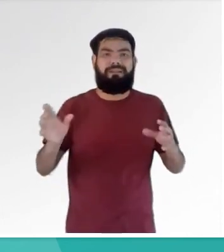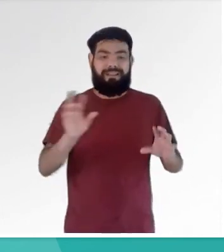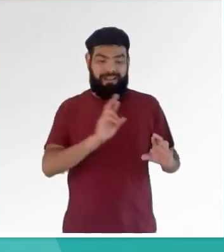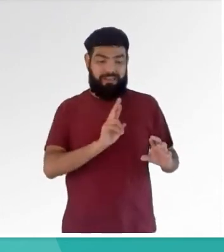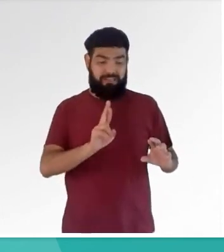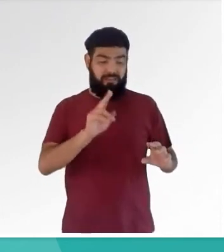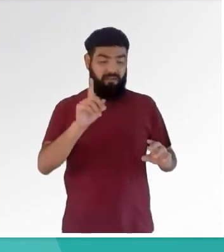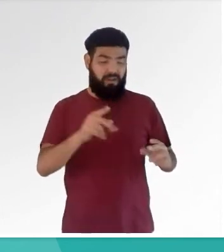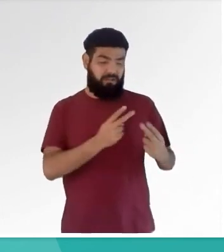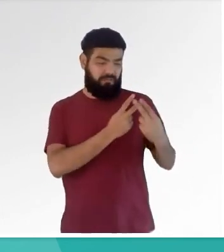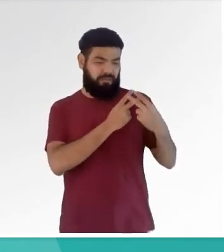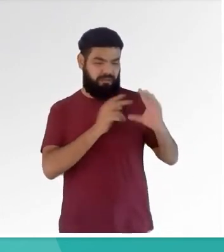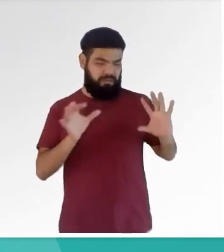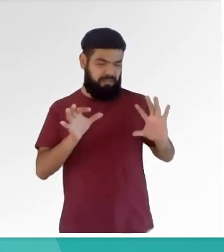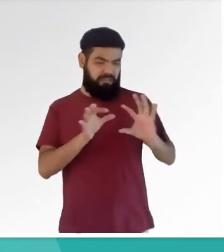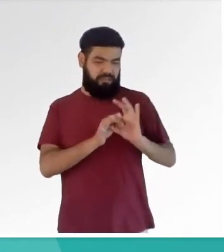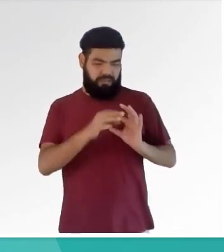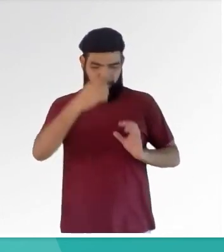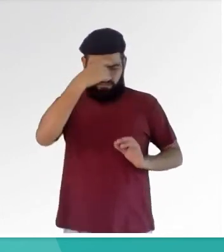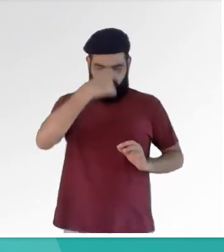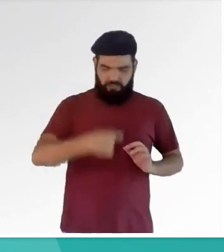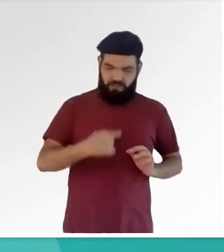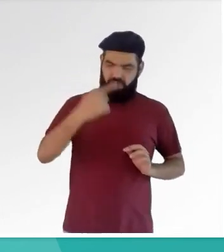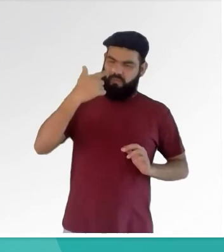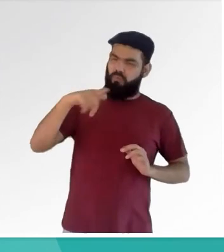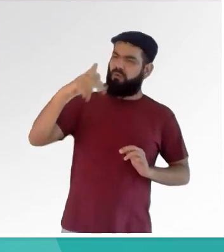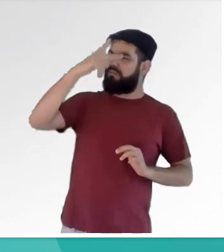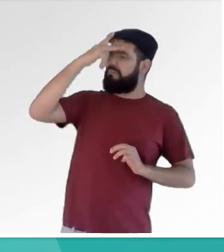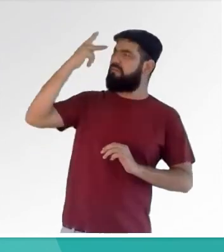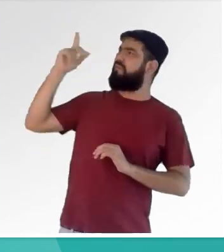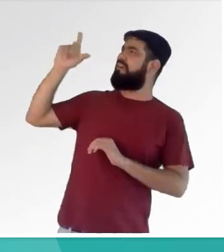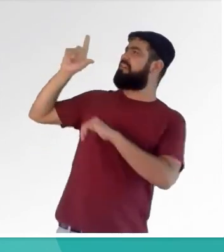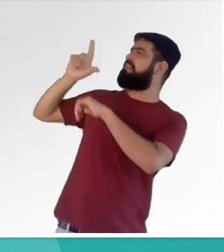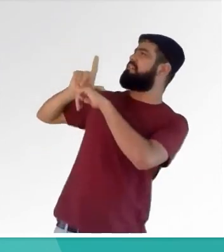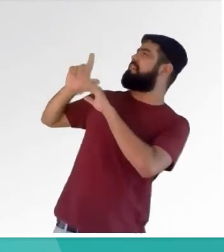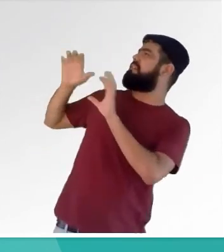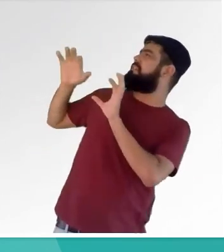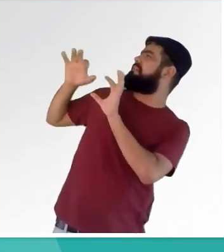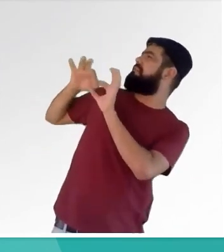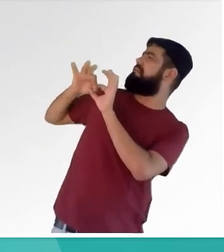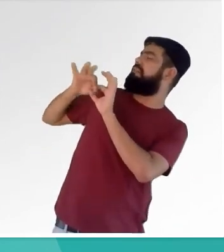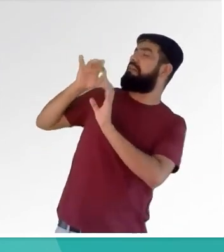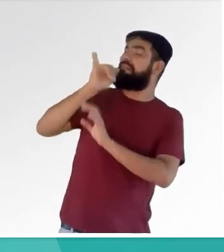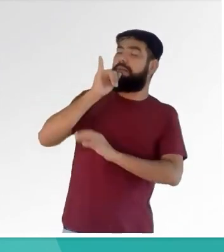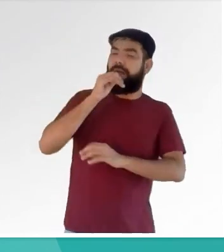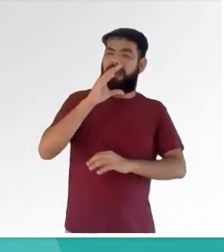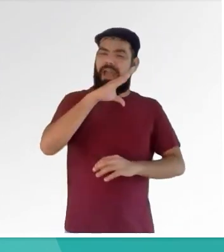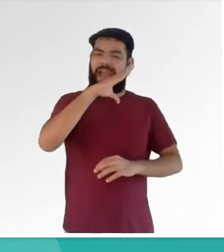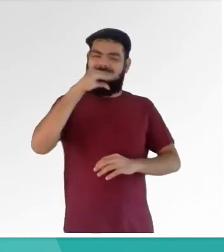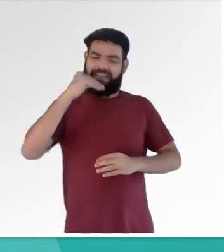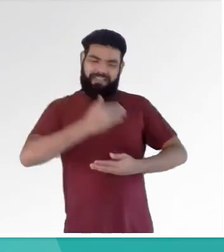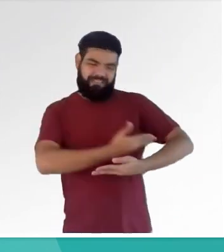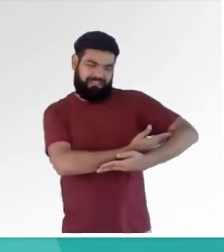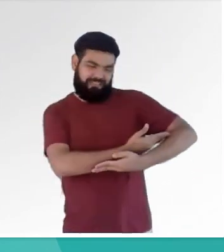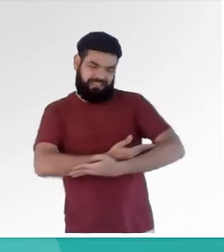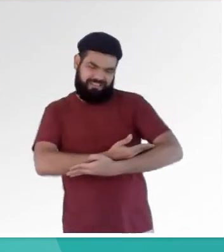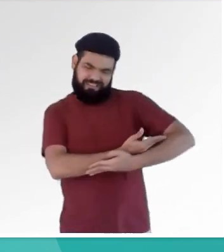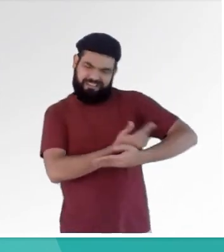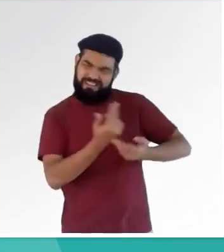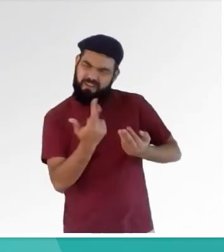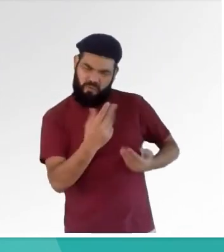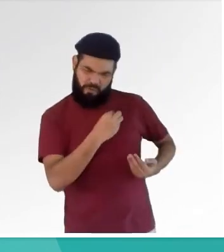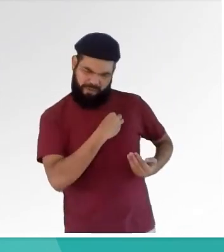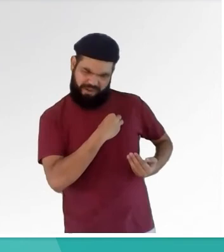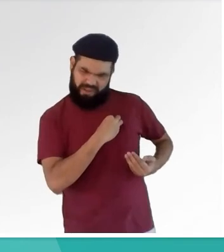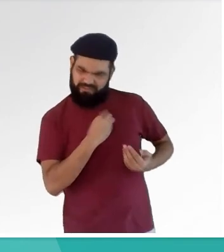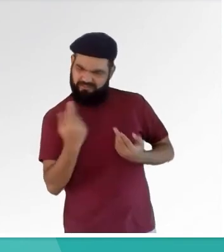a Deus. Cada um na sua idade. O pecado de uma criança não é o mesmo pecado de um jovem, que não é o mesmo